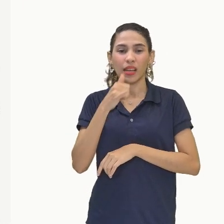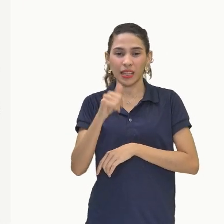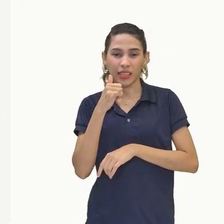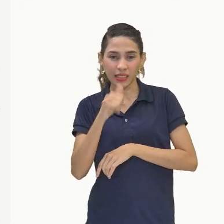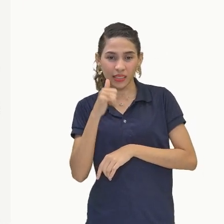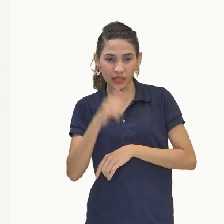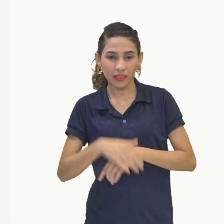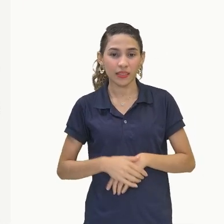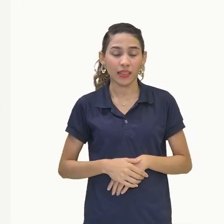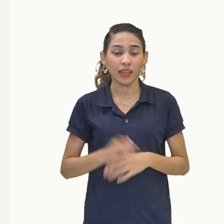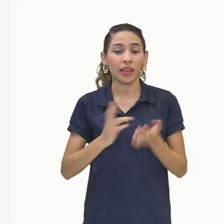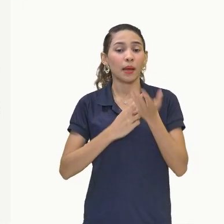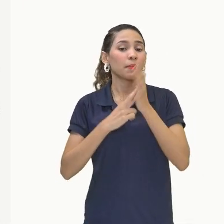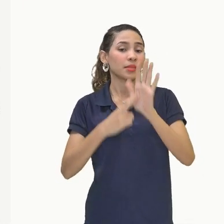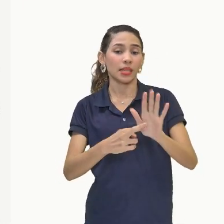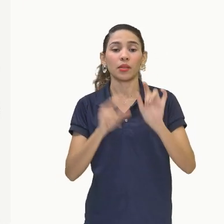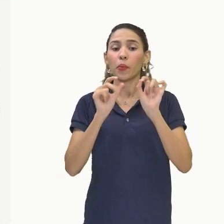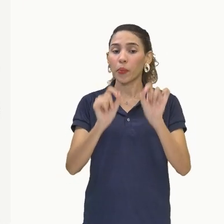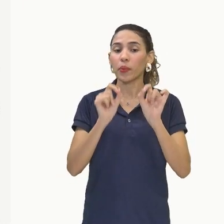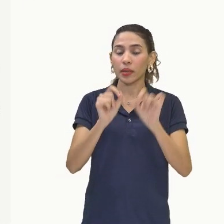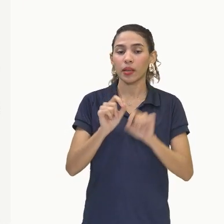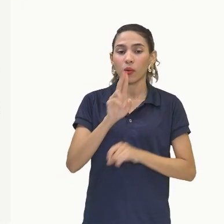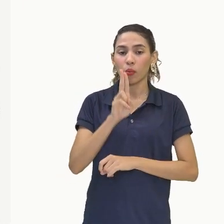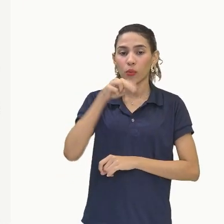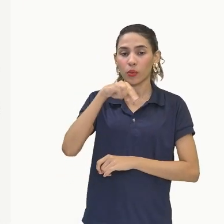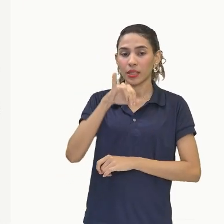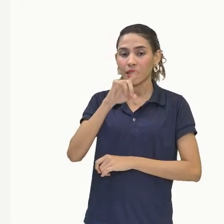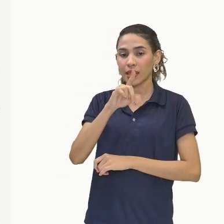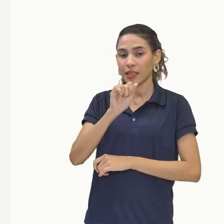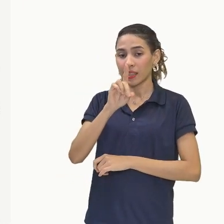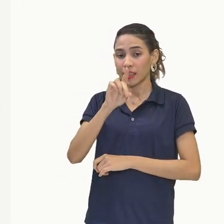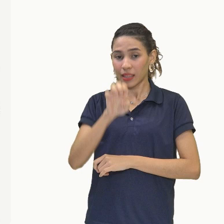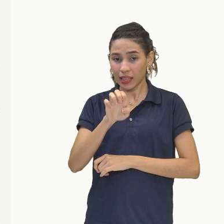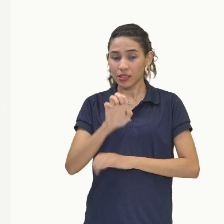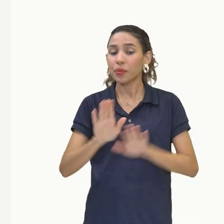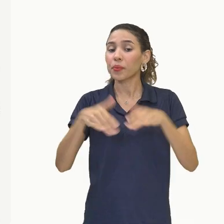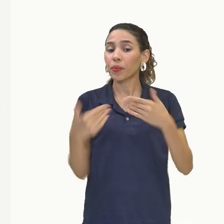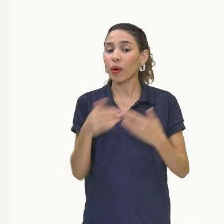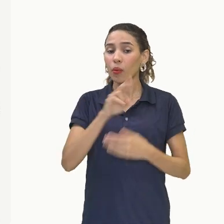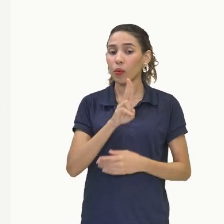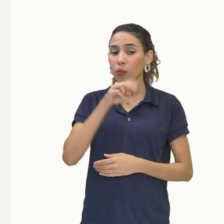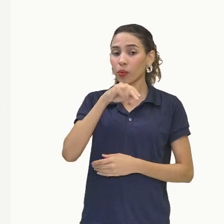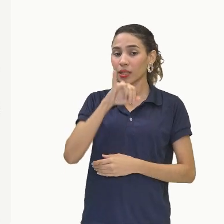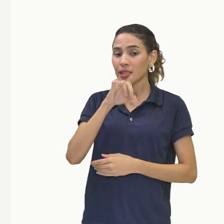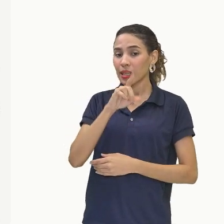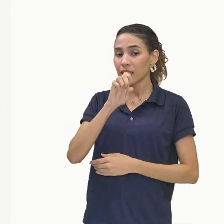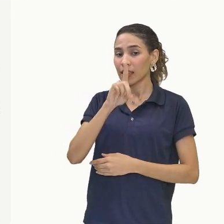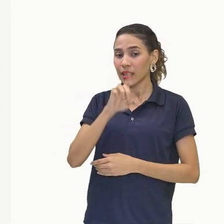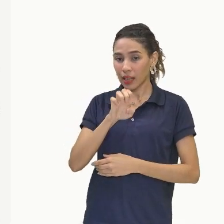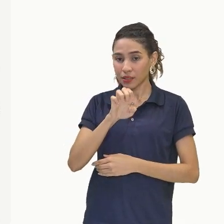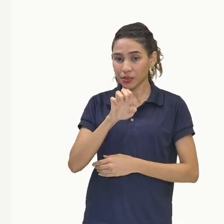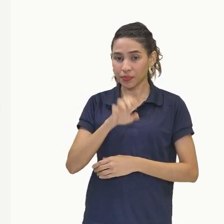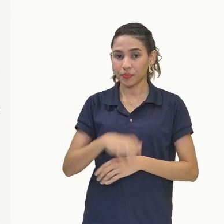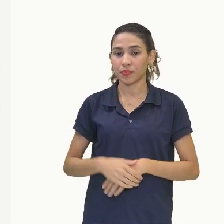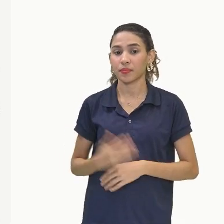ele é representado pela unidade. Qual vai ser a unidade? Olha, vai